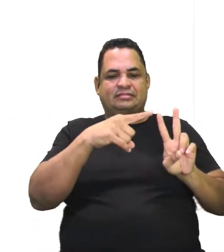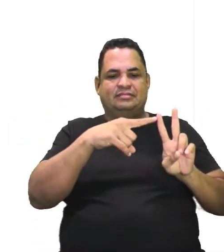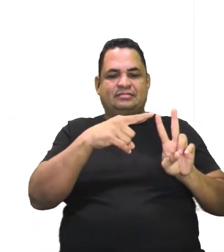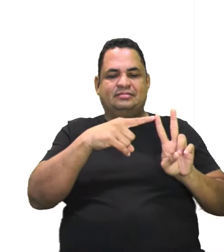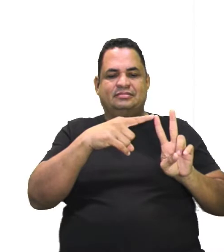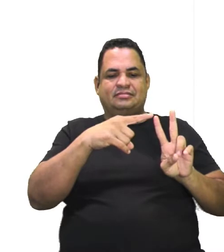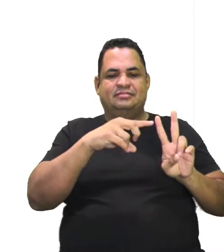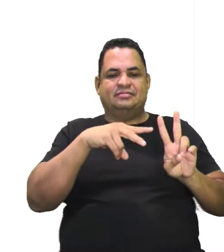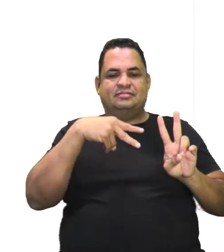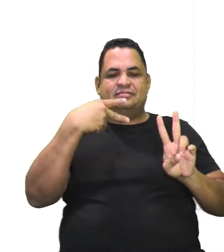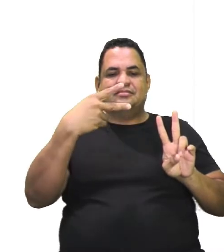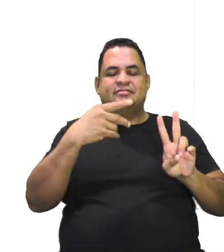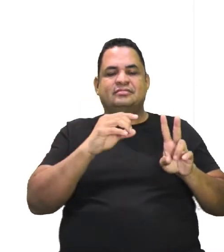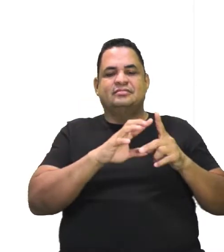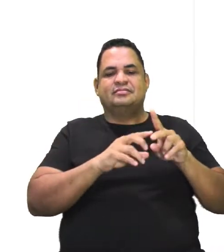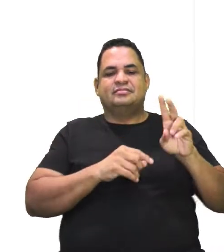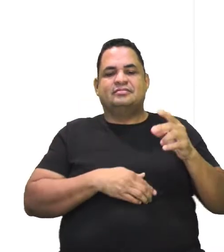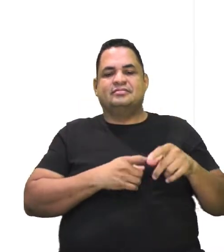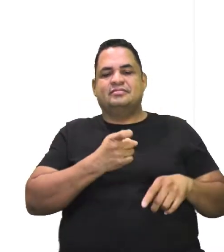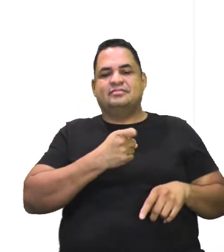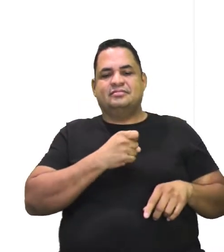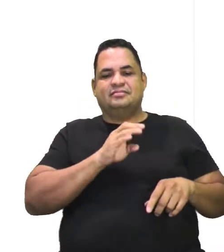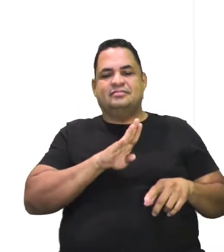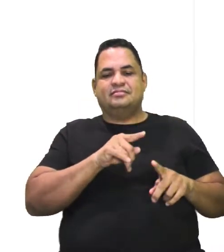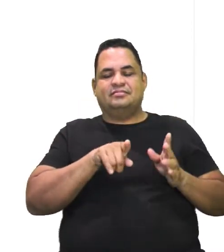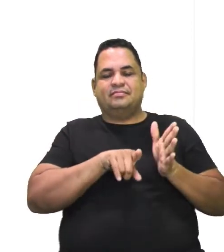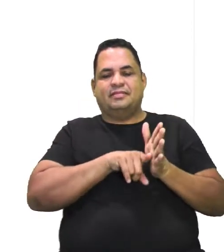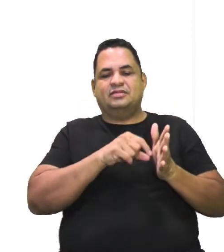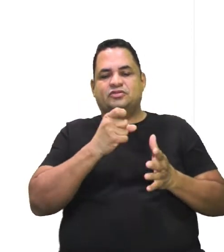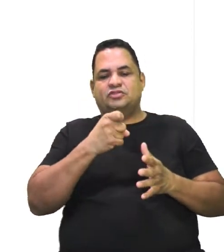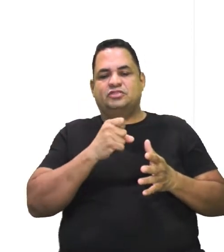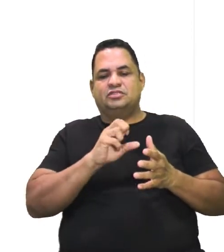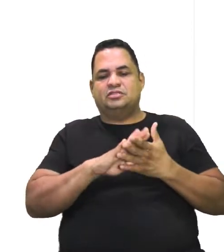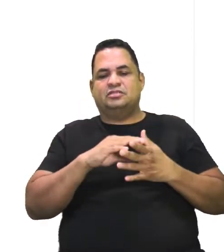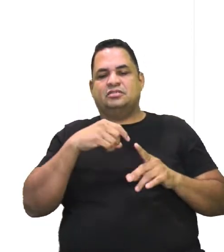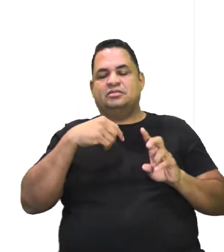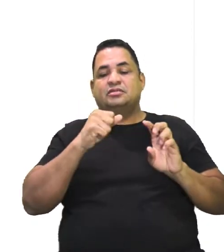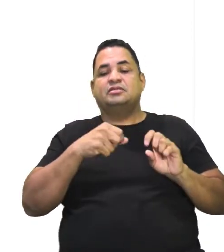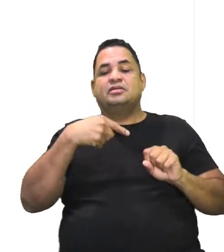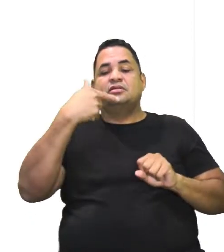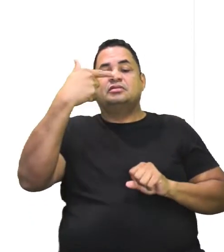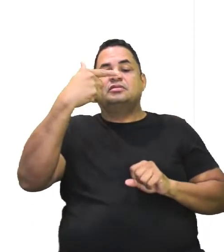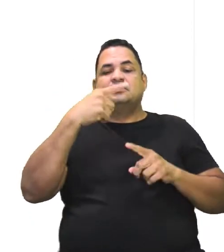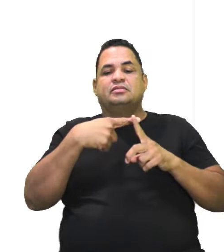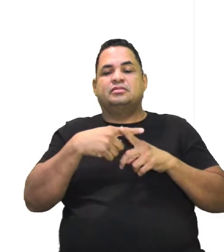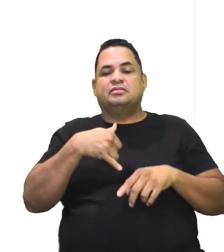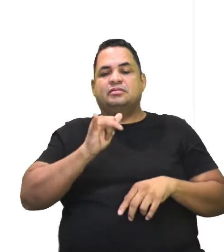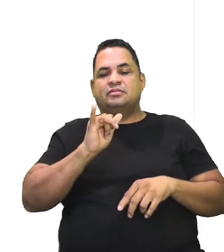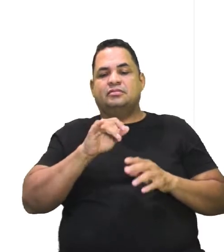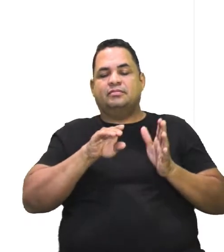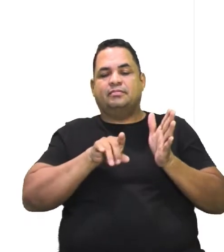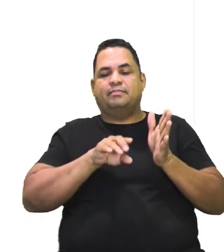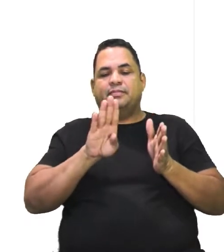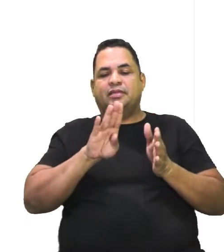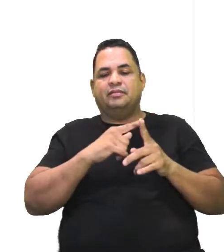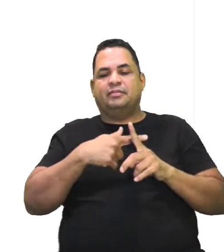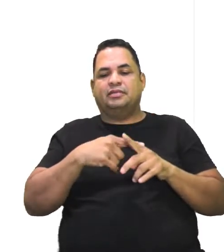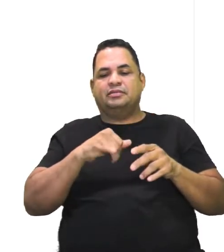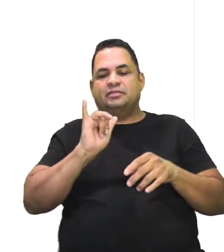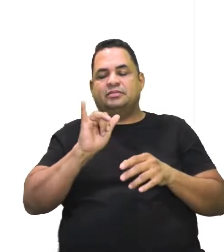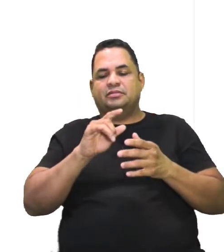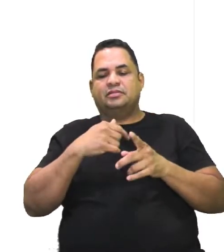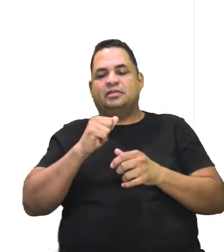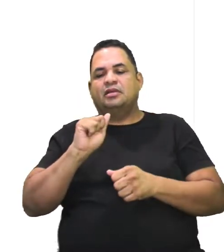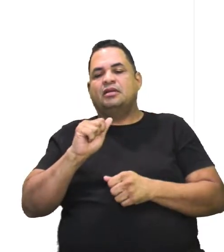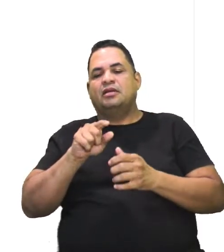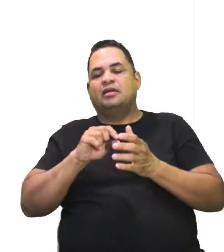quadrada, aí dentro do radical, xb menos xa ao quadrado, mais o yb menos o ya